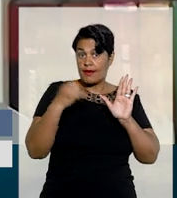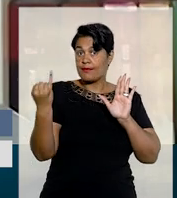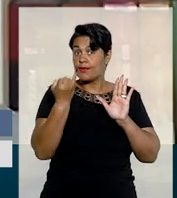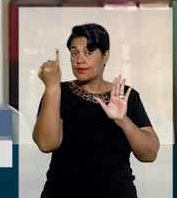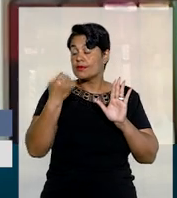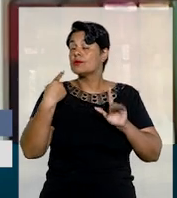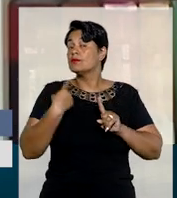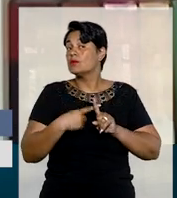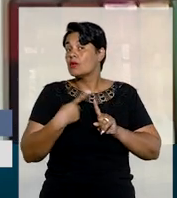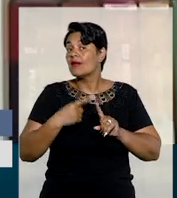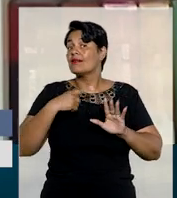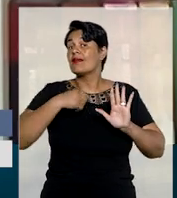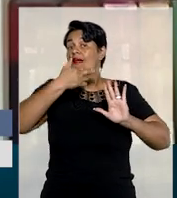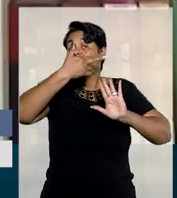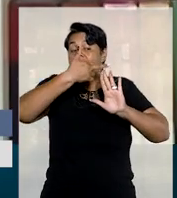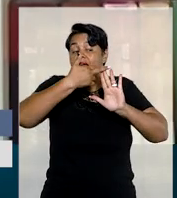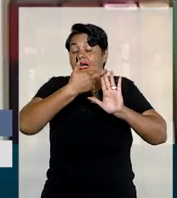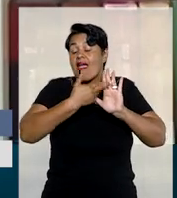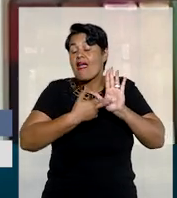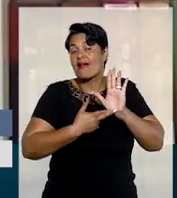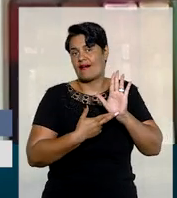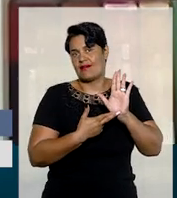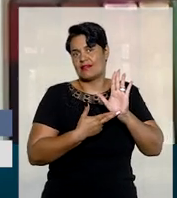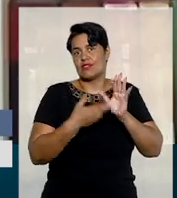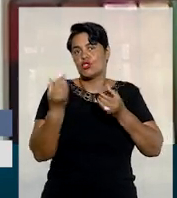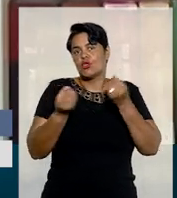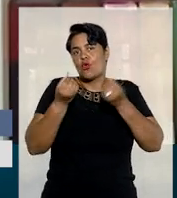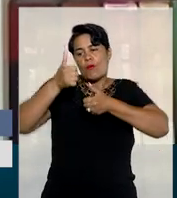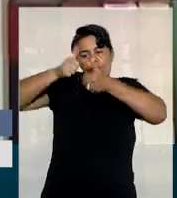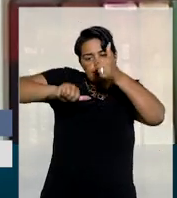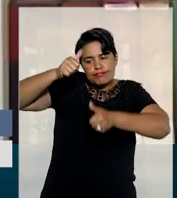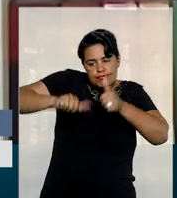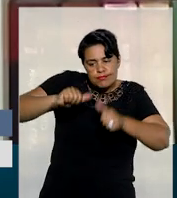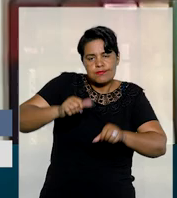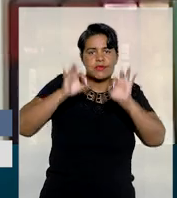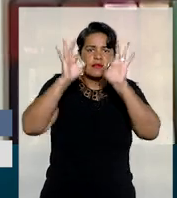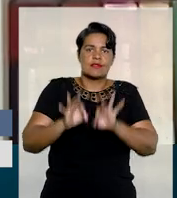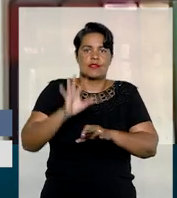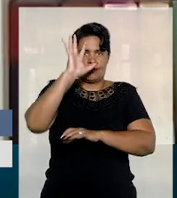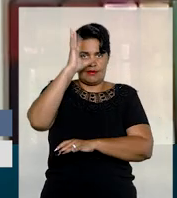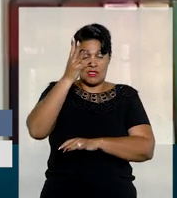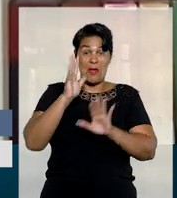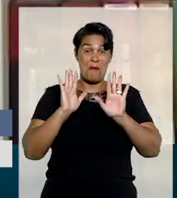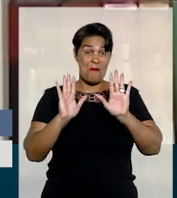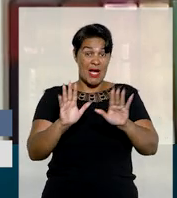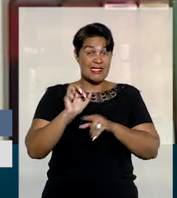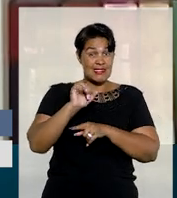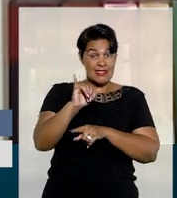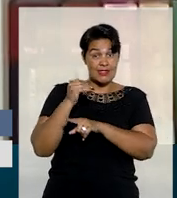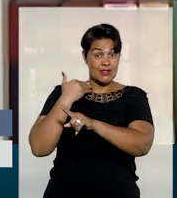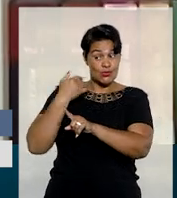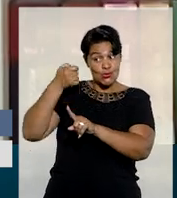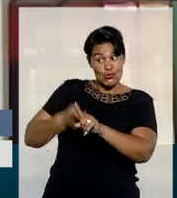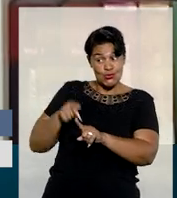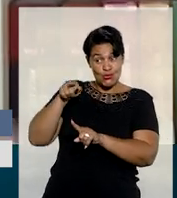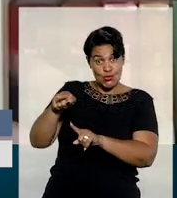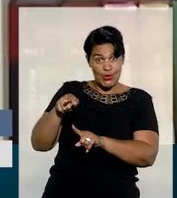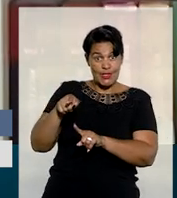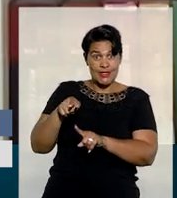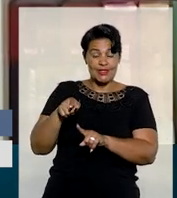bastante importante porque ele trata das regras de fundamentação analítica da decisão. Então, sempre que o juiz deixa